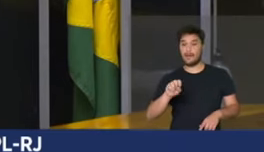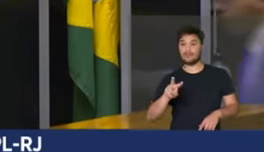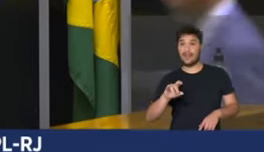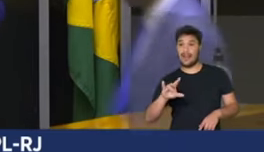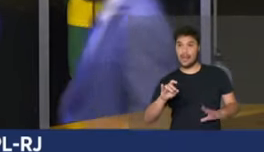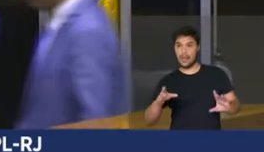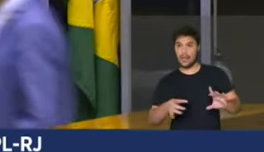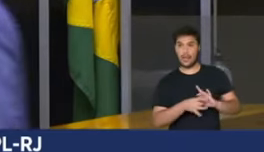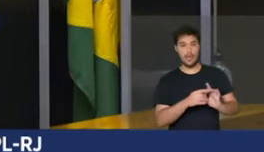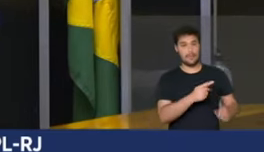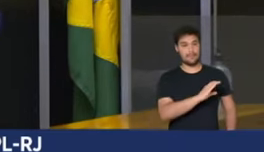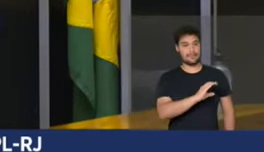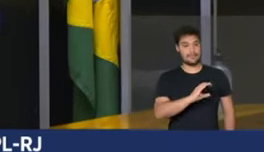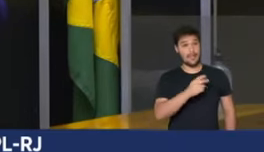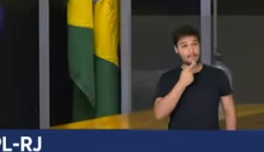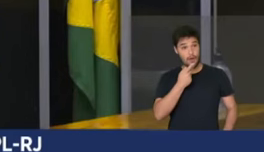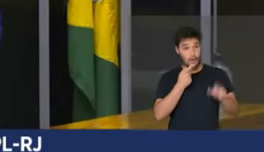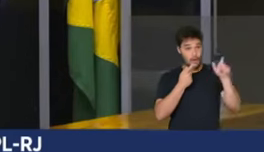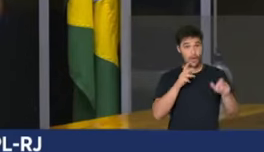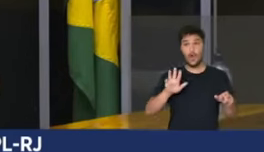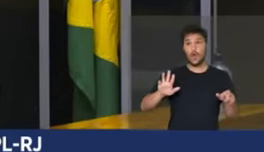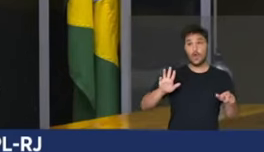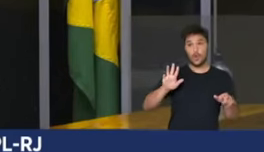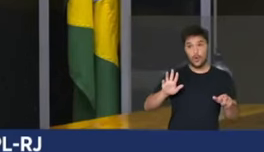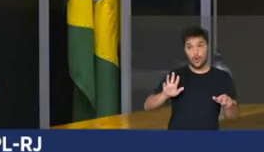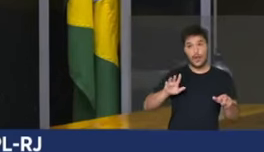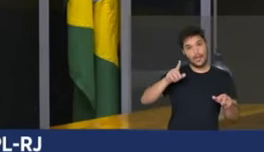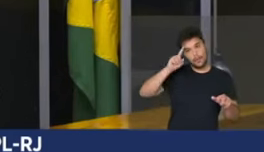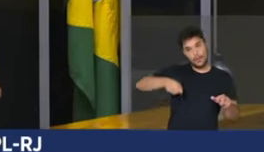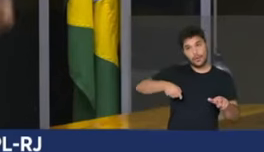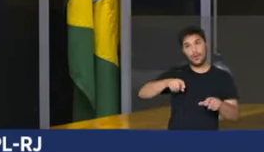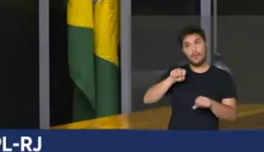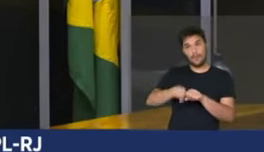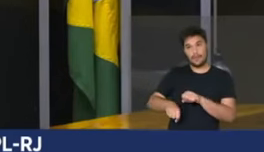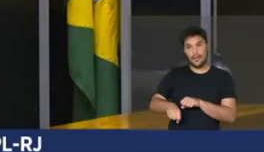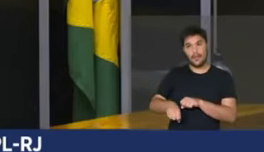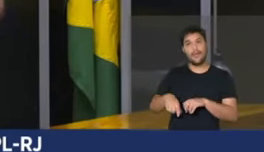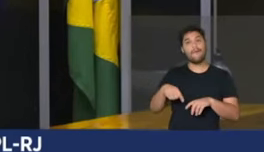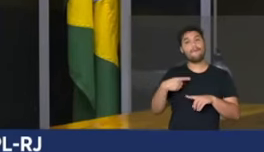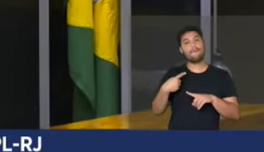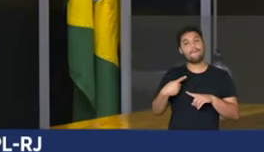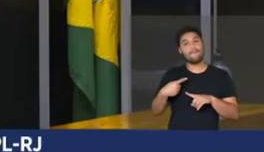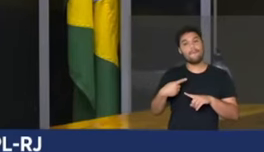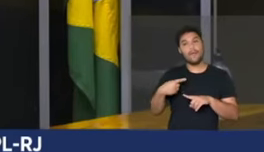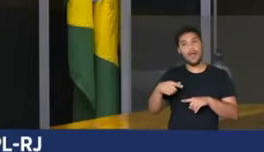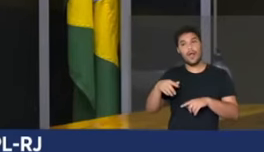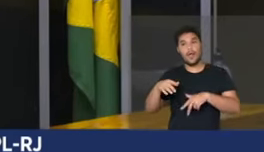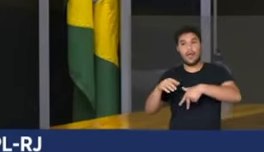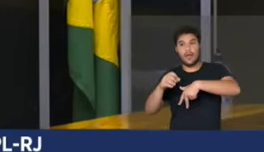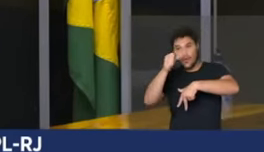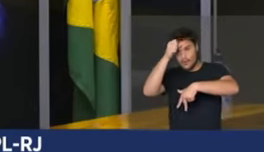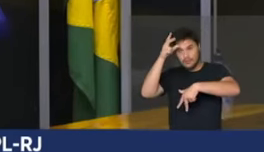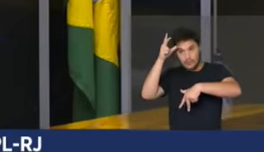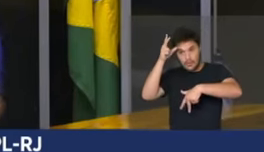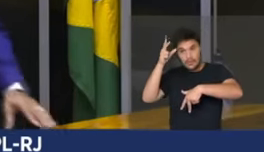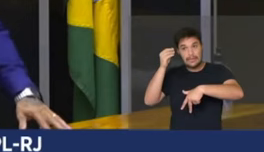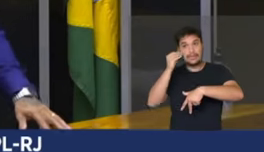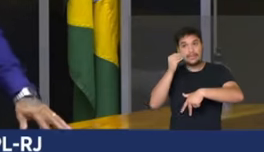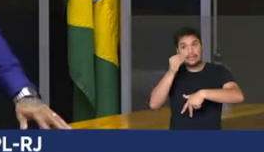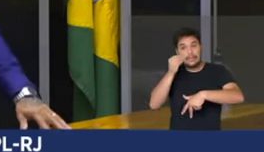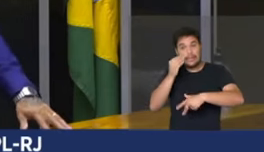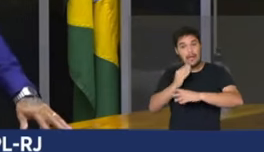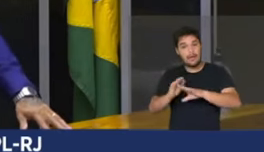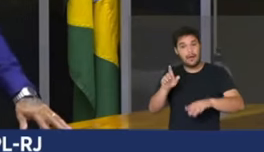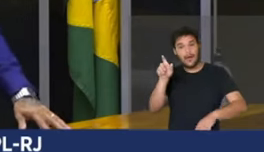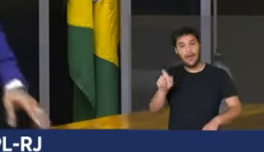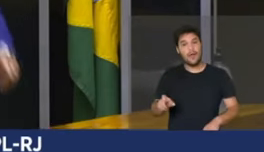diz que Lula é o mandante do crime porque estava apagando um arquivo, pois ele tinha um